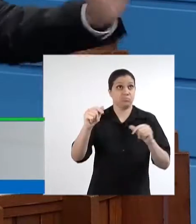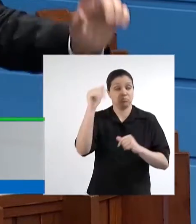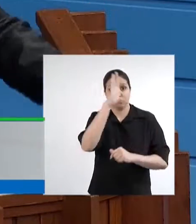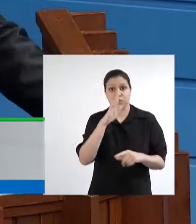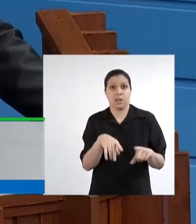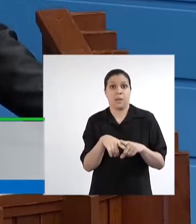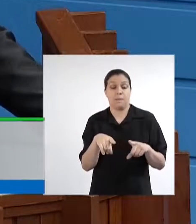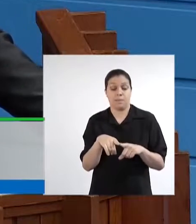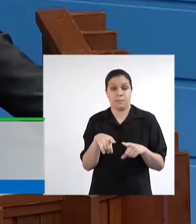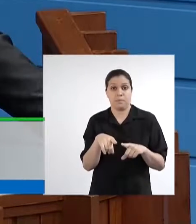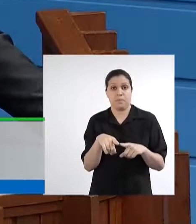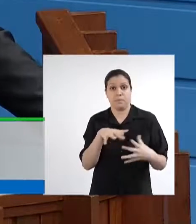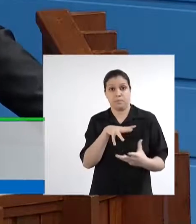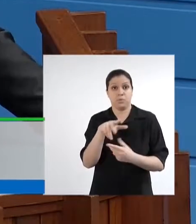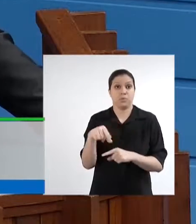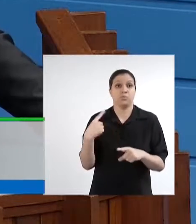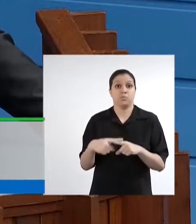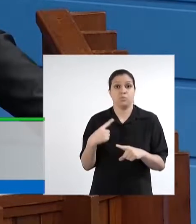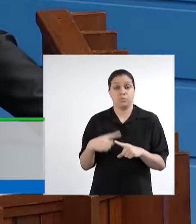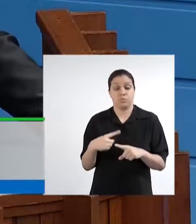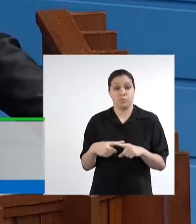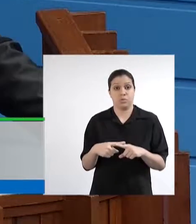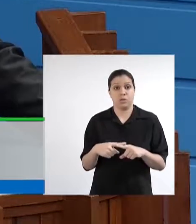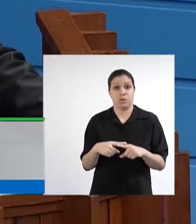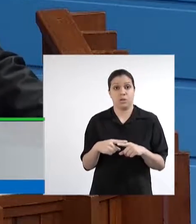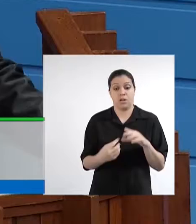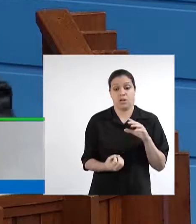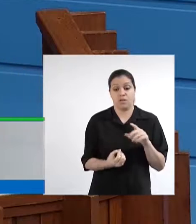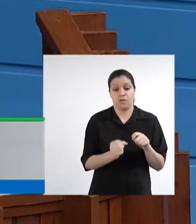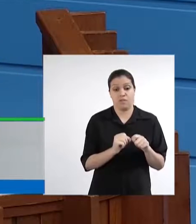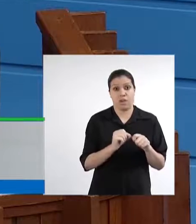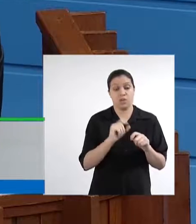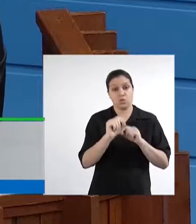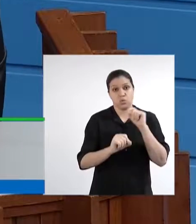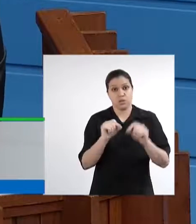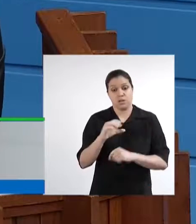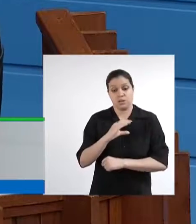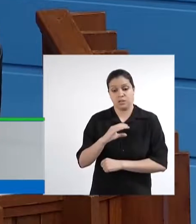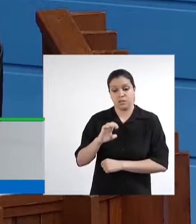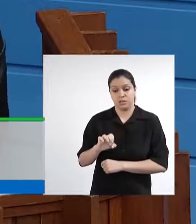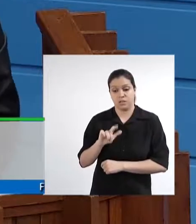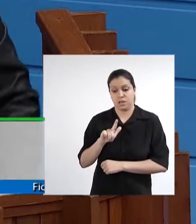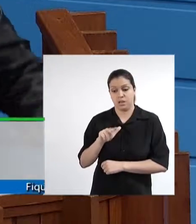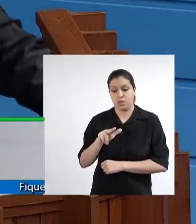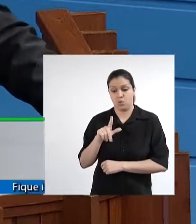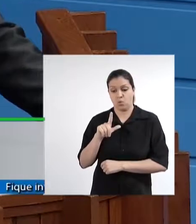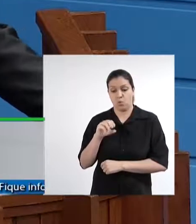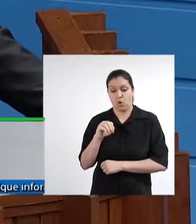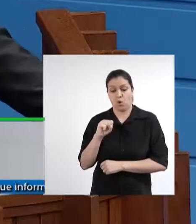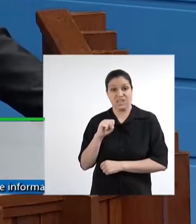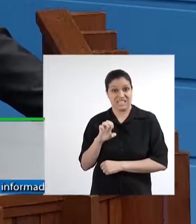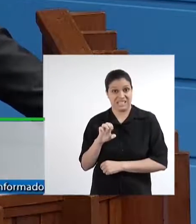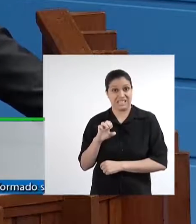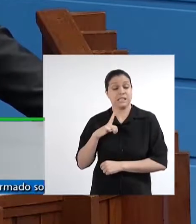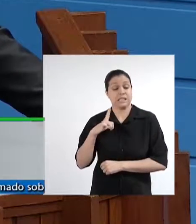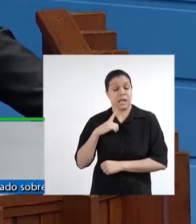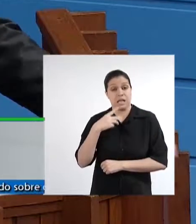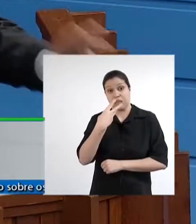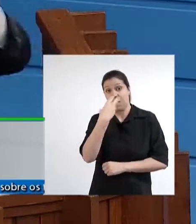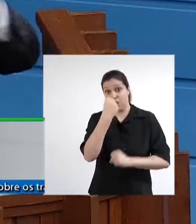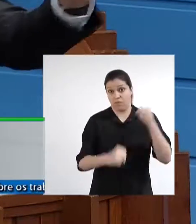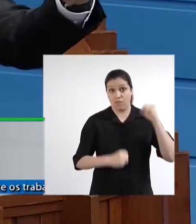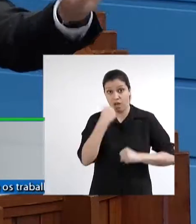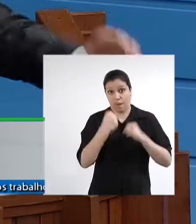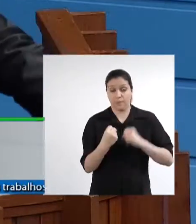capital mundial da celulose branqueada. As 3 fábricas de celulose em Três Lagoas têm a